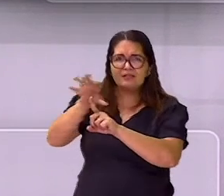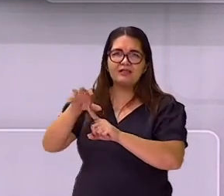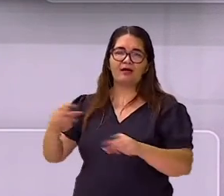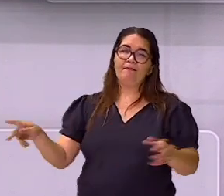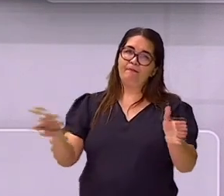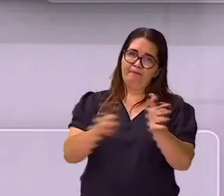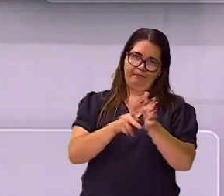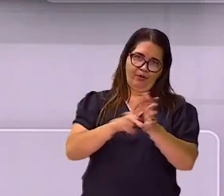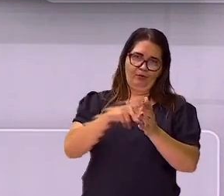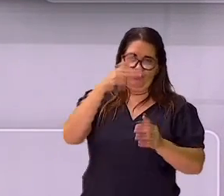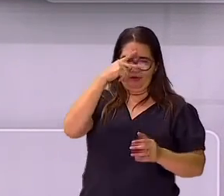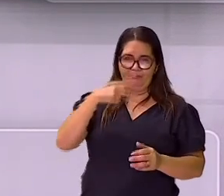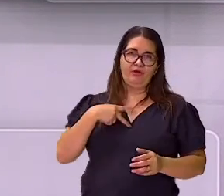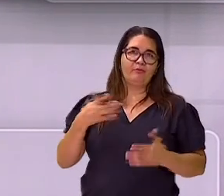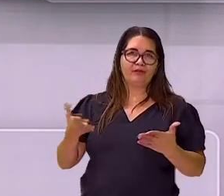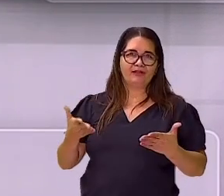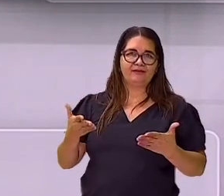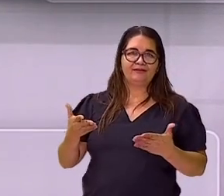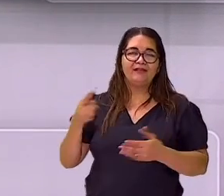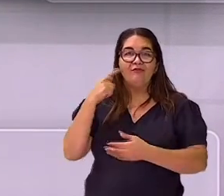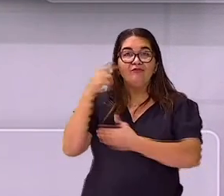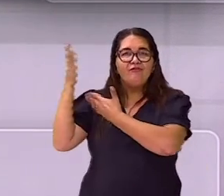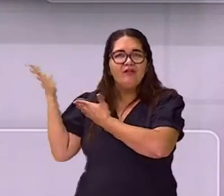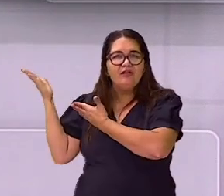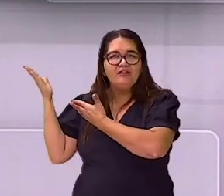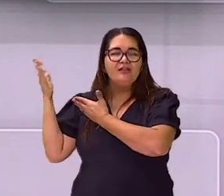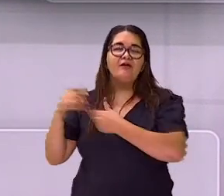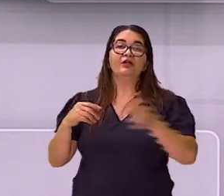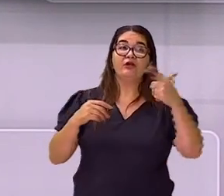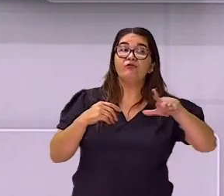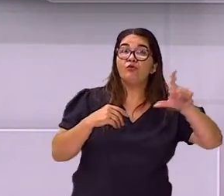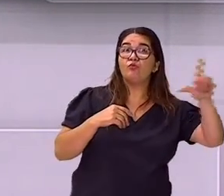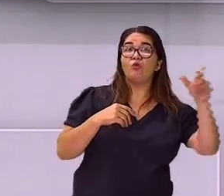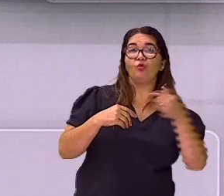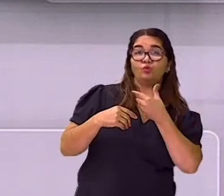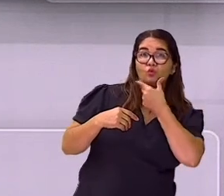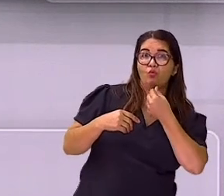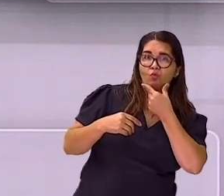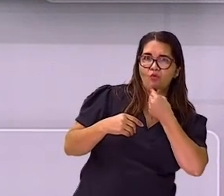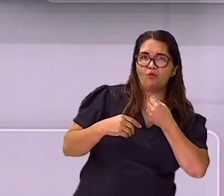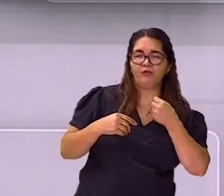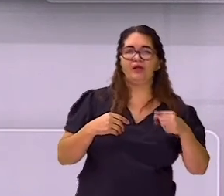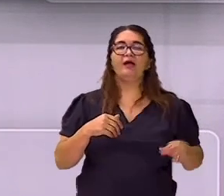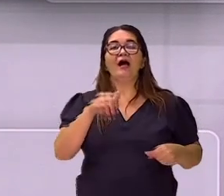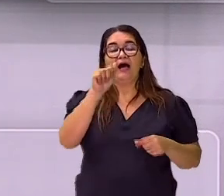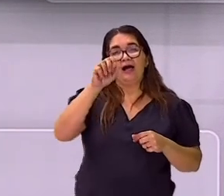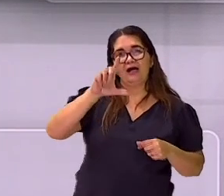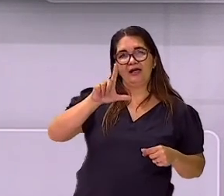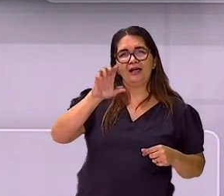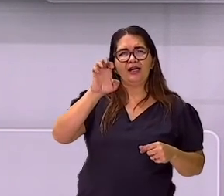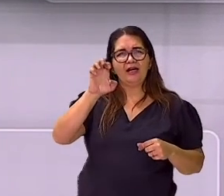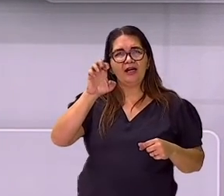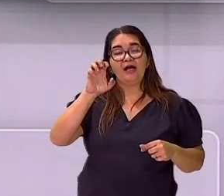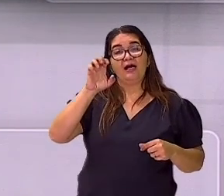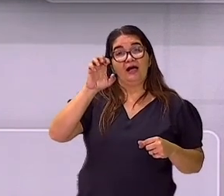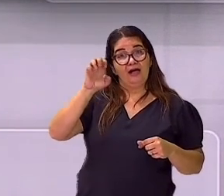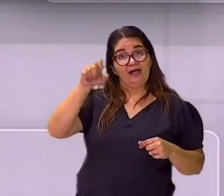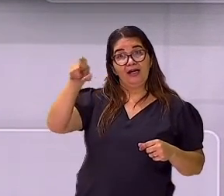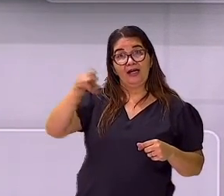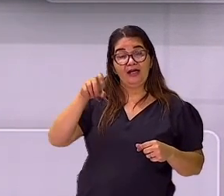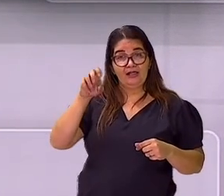herdeiro da cultura grega, Alexandre da Macedônia, também conhecido como Alexandre o Grande, derrotou